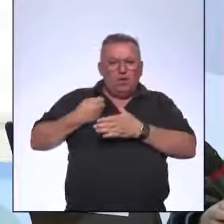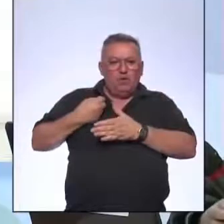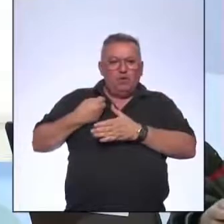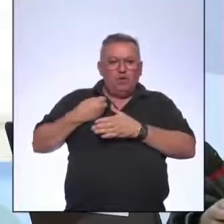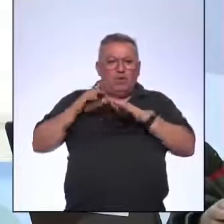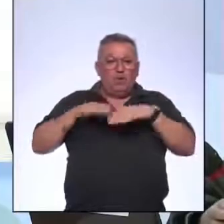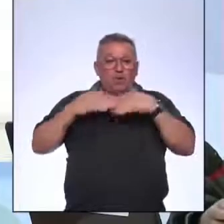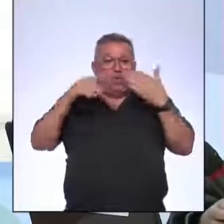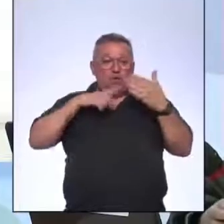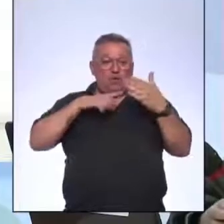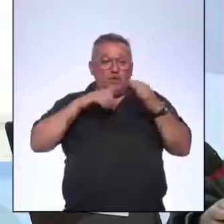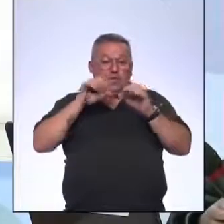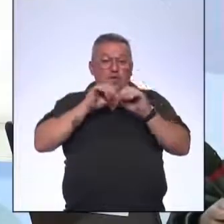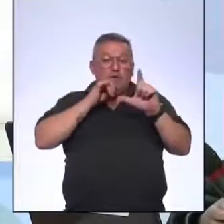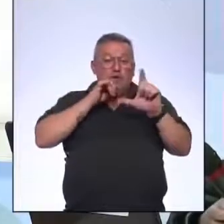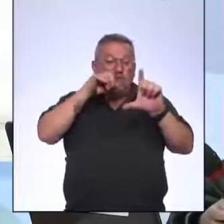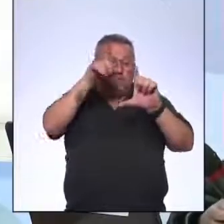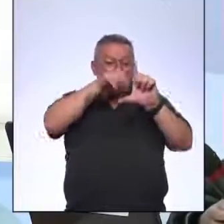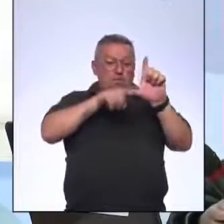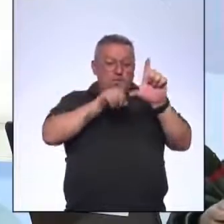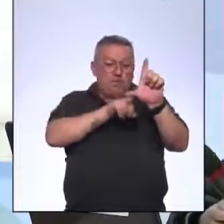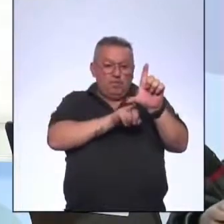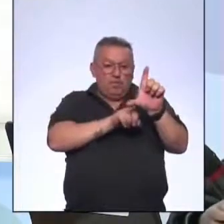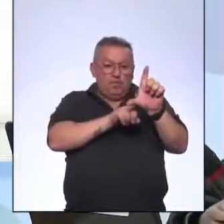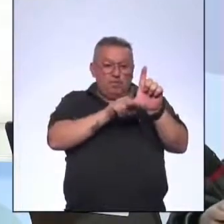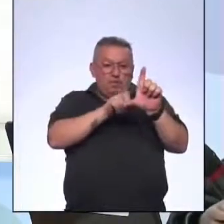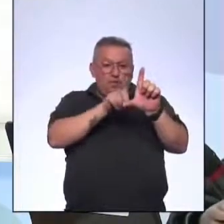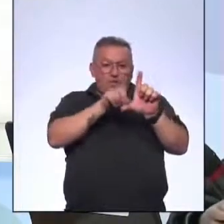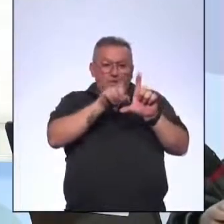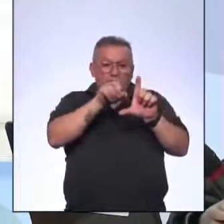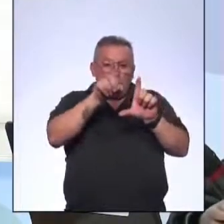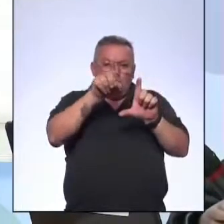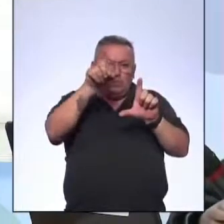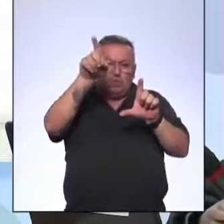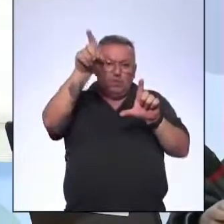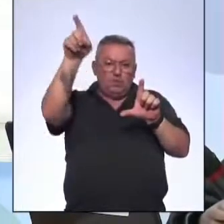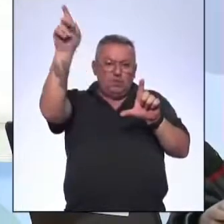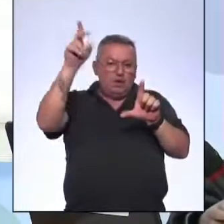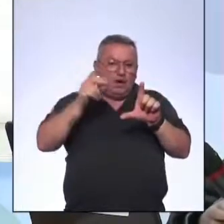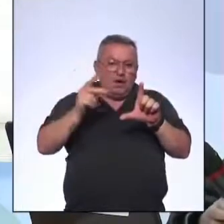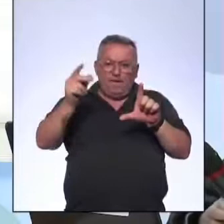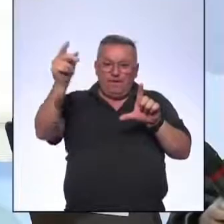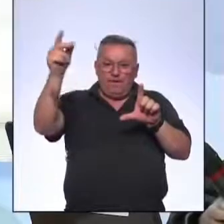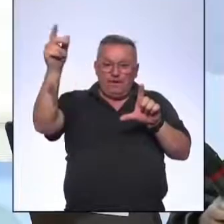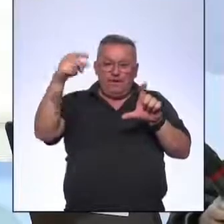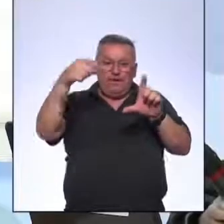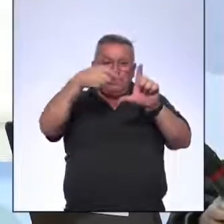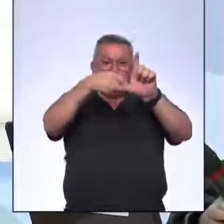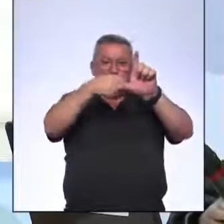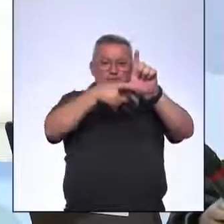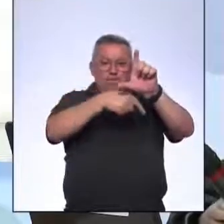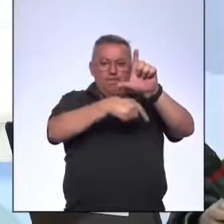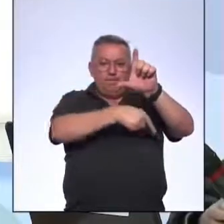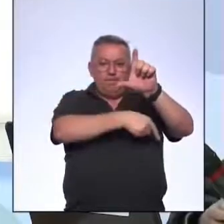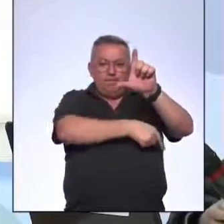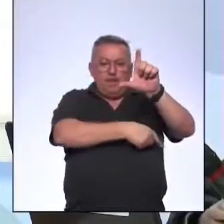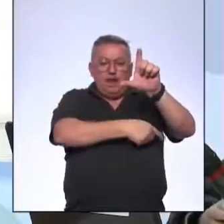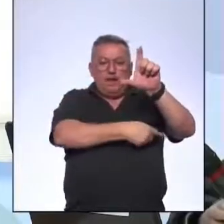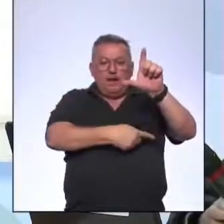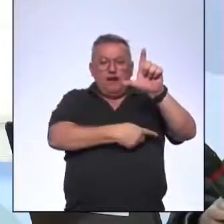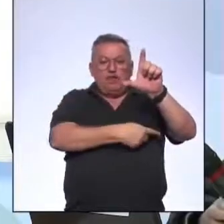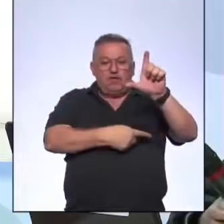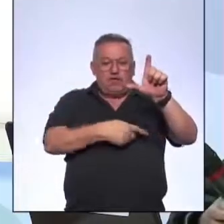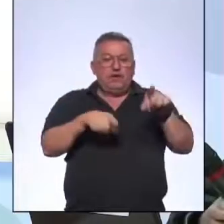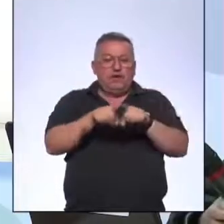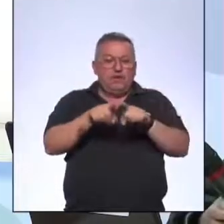quando eu estou por exemplo aqui no primeiro quadrante subindo infinitamente na parte positivo como eu também